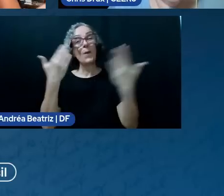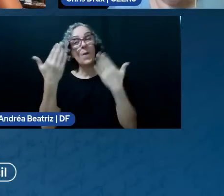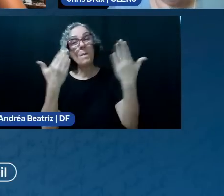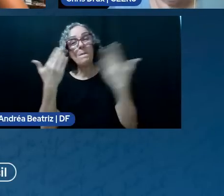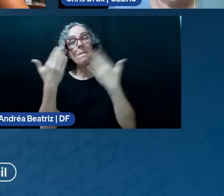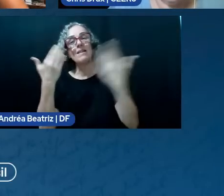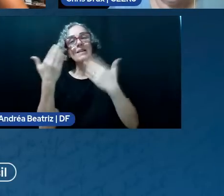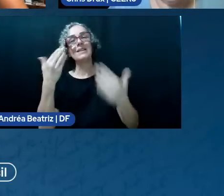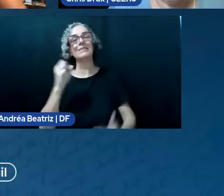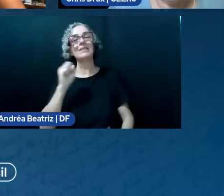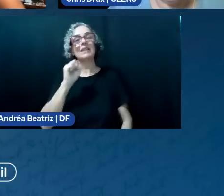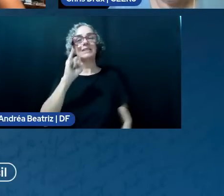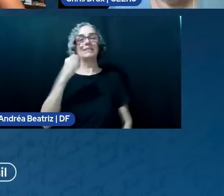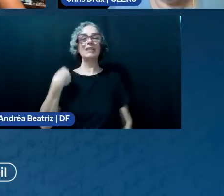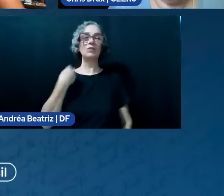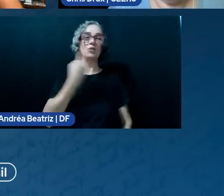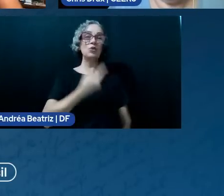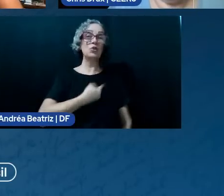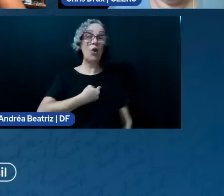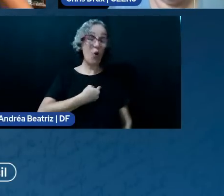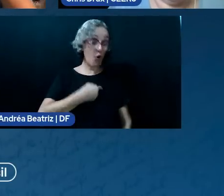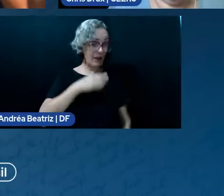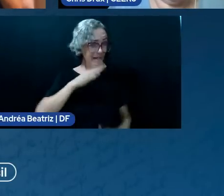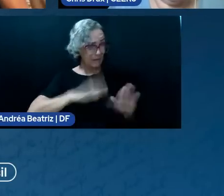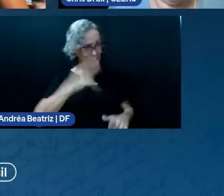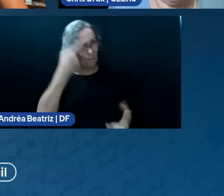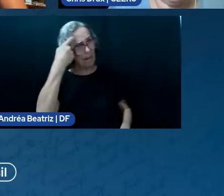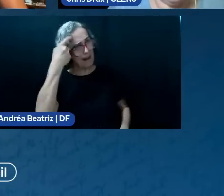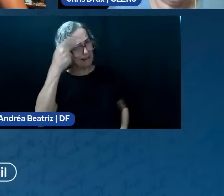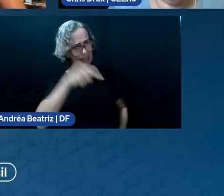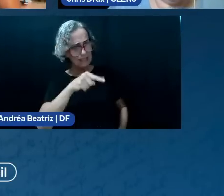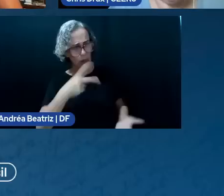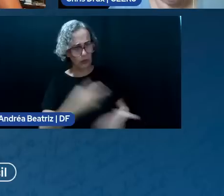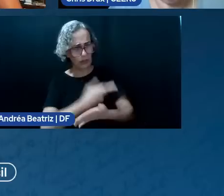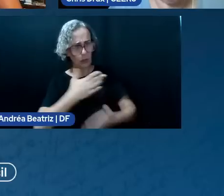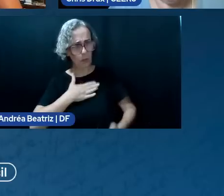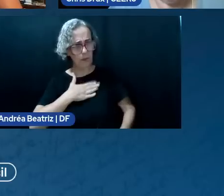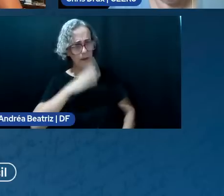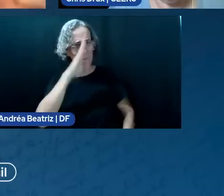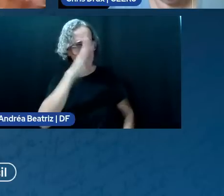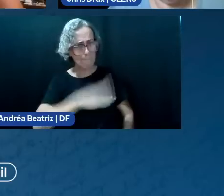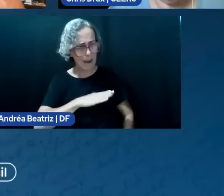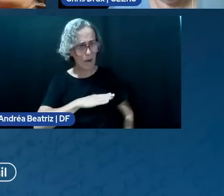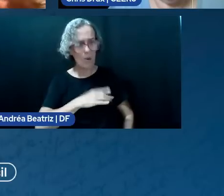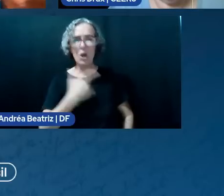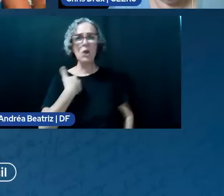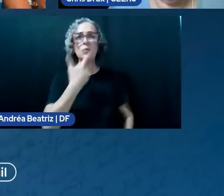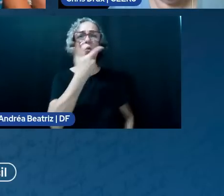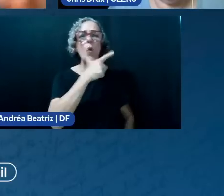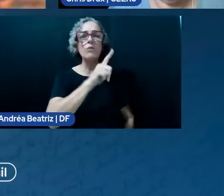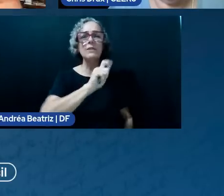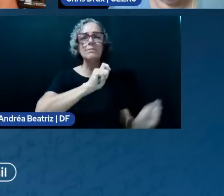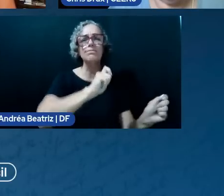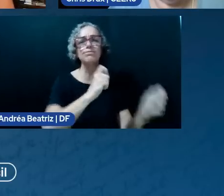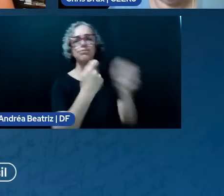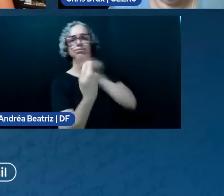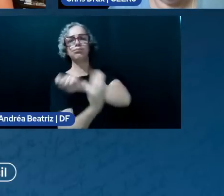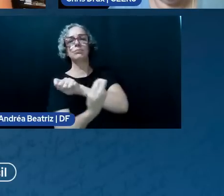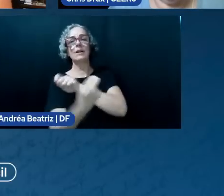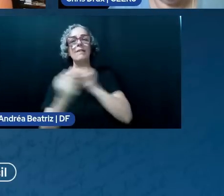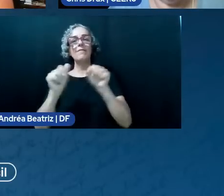resignadamente extrair do que nos parece um mal, um bem para as nossas vidas, ele faz a metáfora